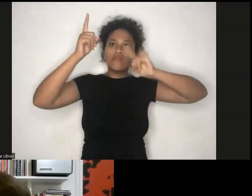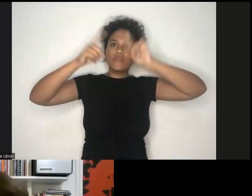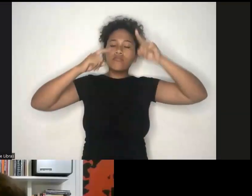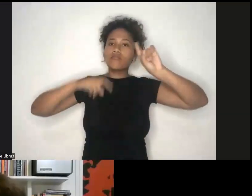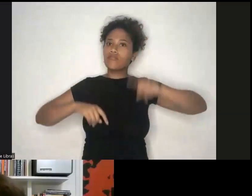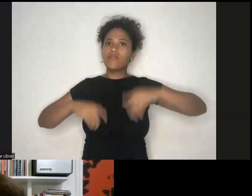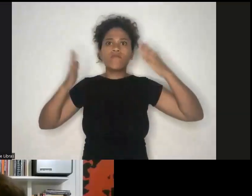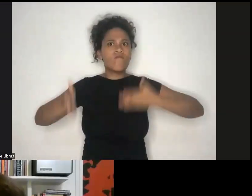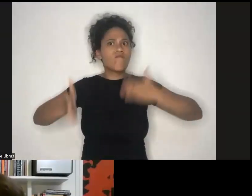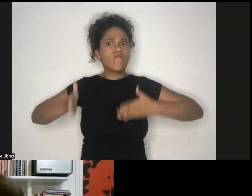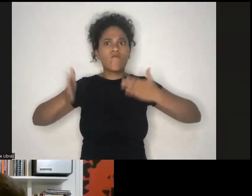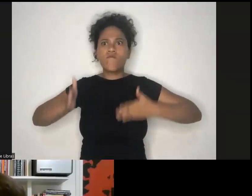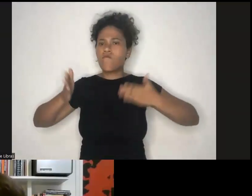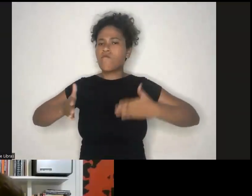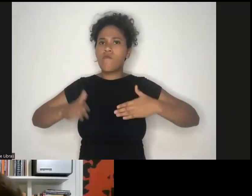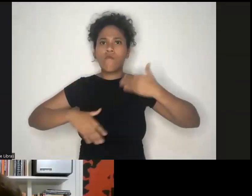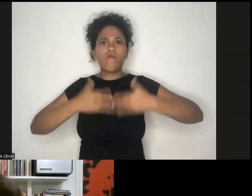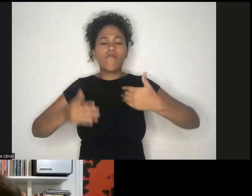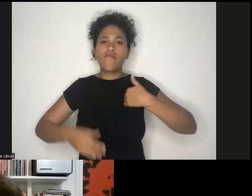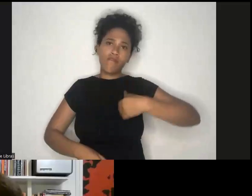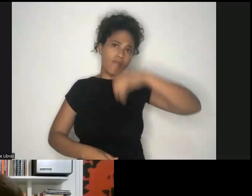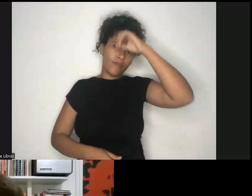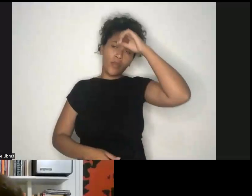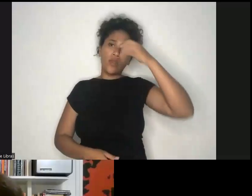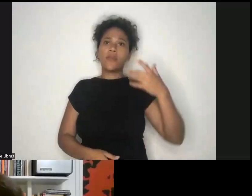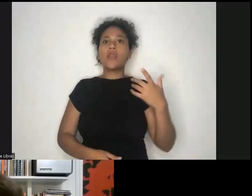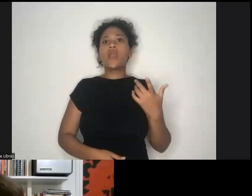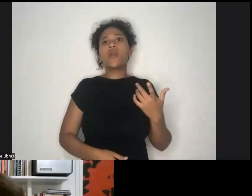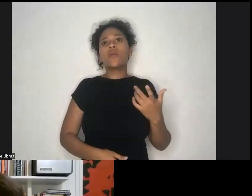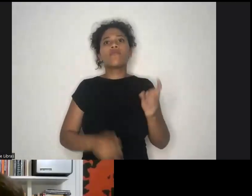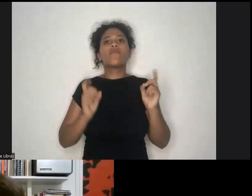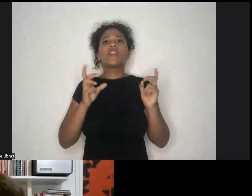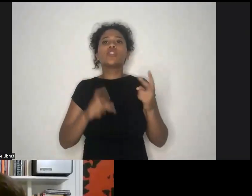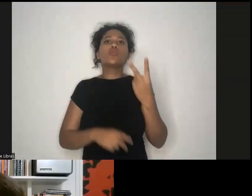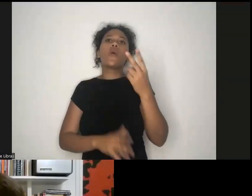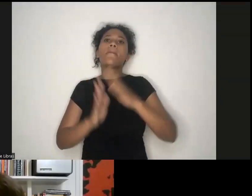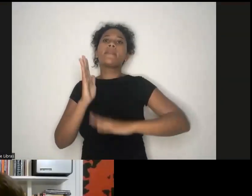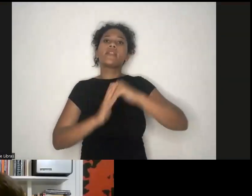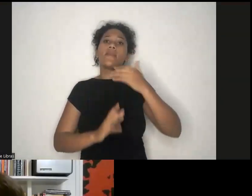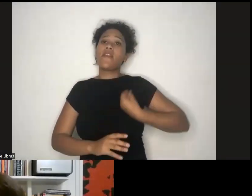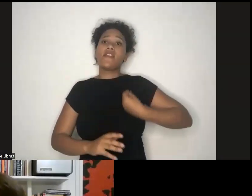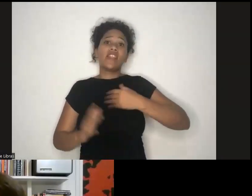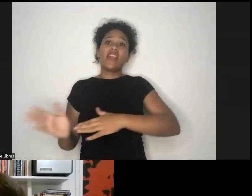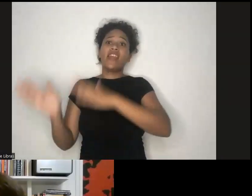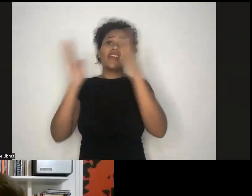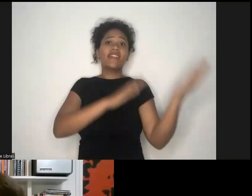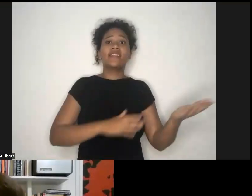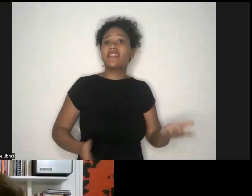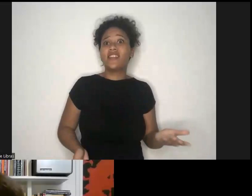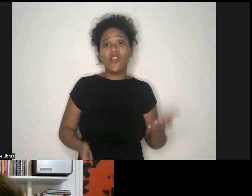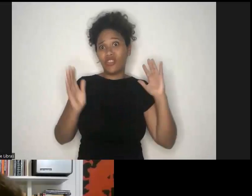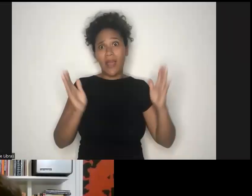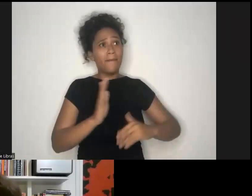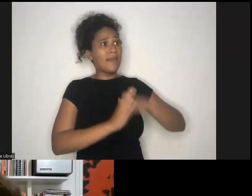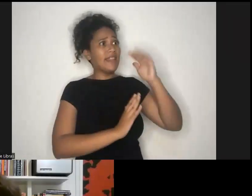intenso né então eu não soube Eu vendi dois duas pinturas na minha vida inteira eu devo ter pintado sei lá